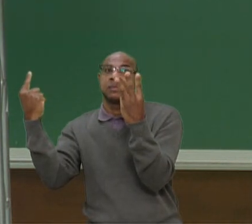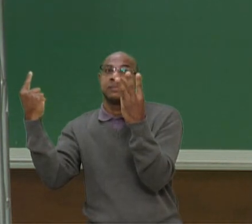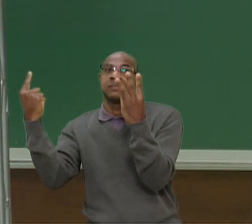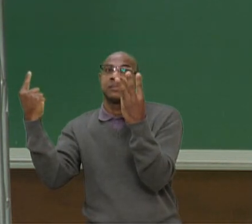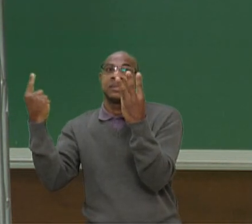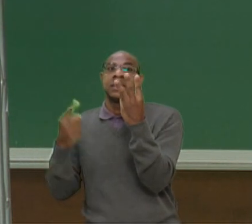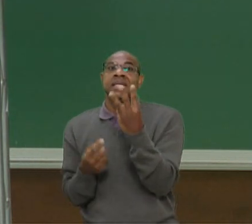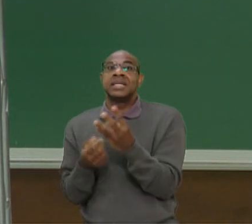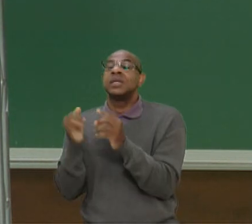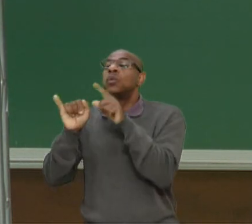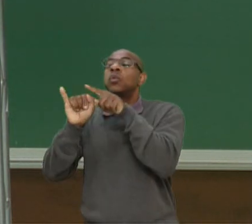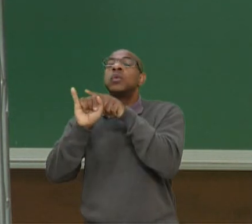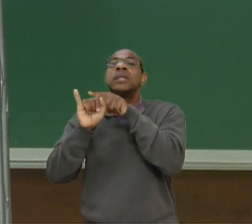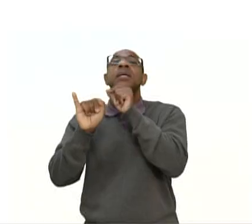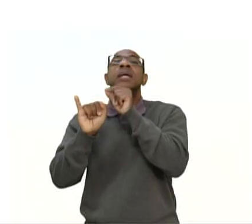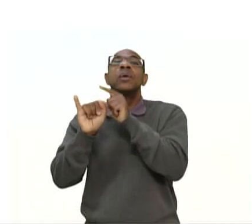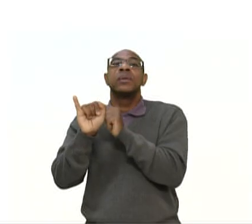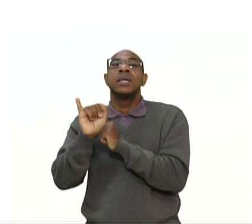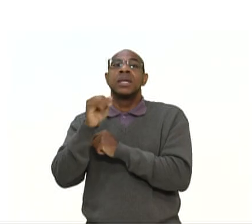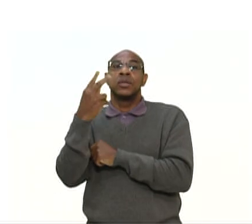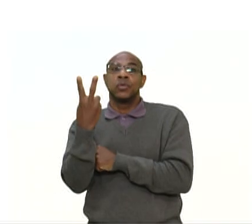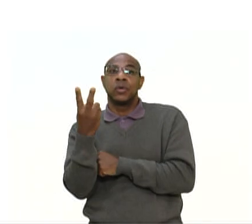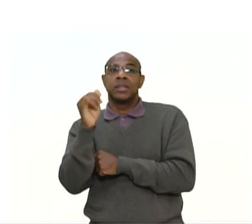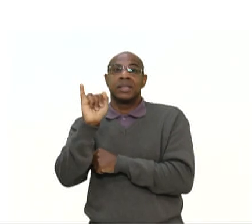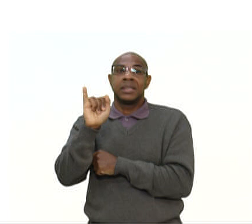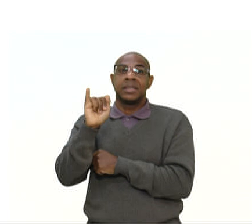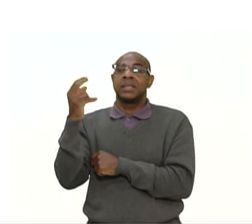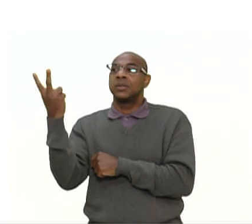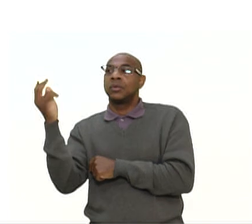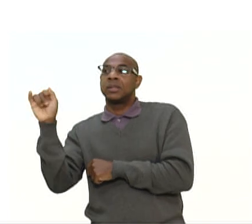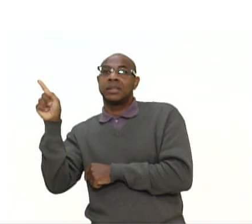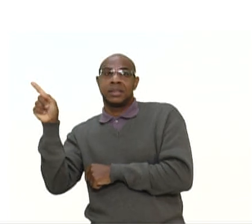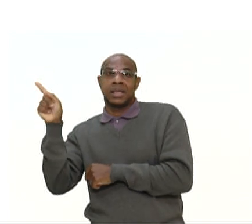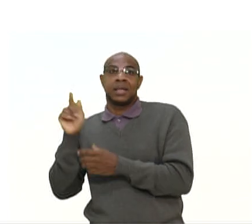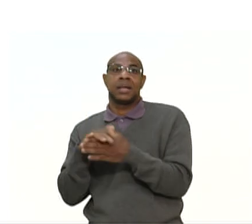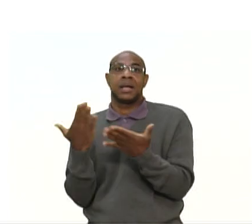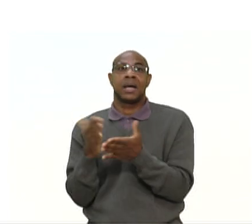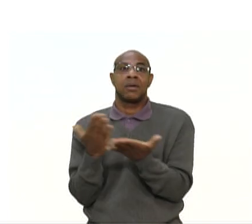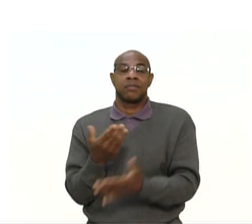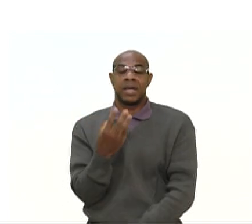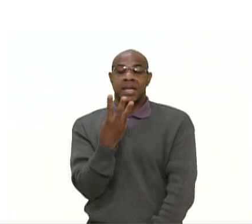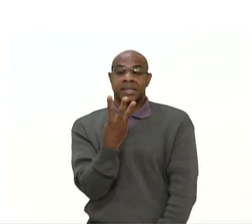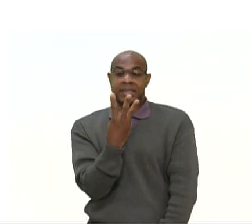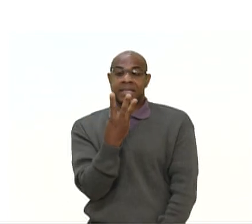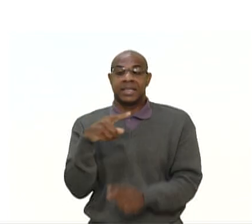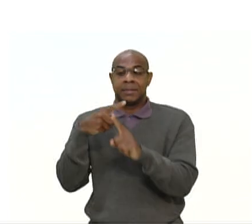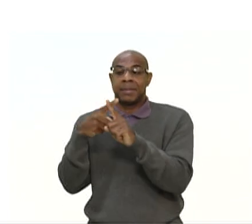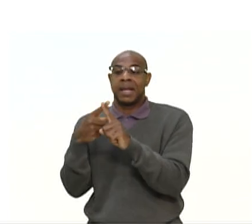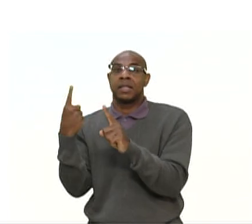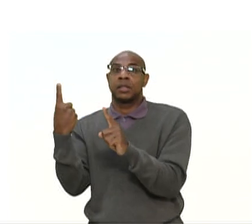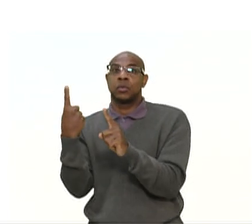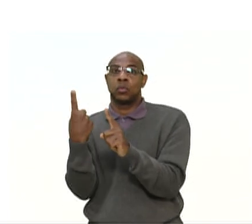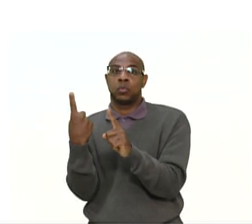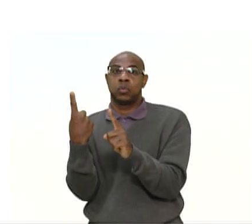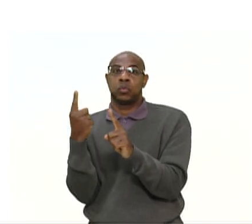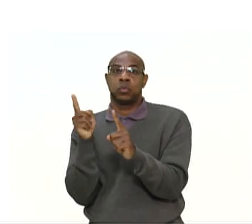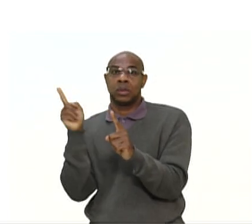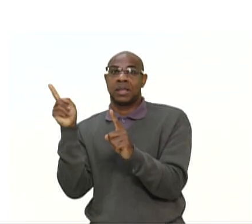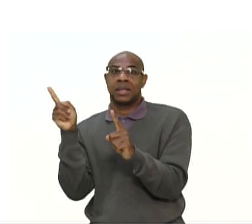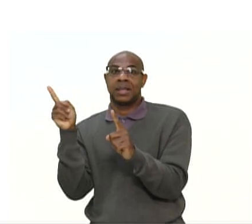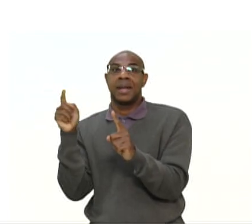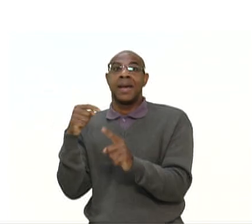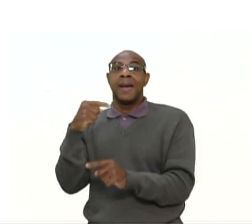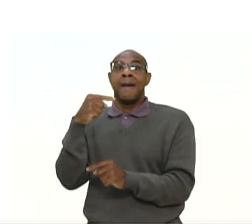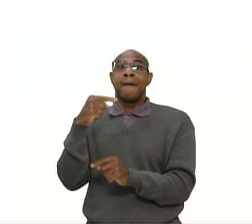a parte imaginária. Então vamos ficar, ó. 3 mais 1 menos